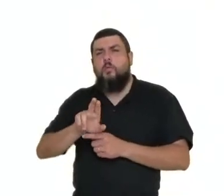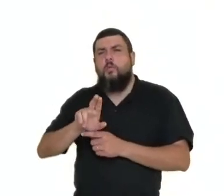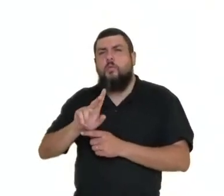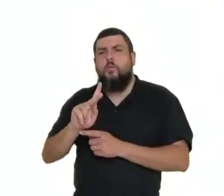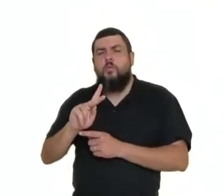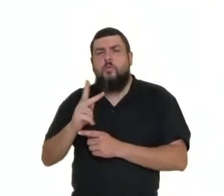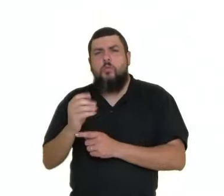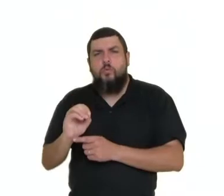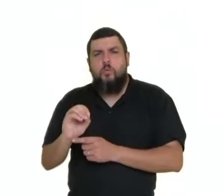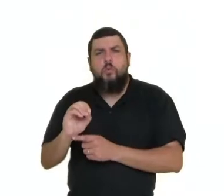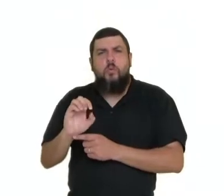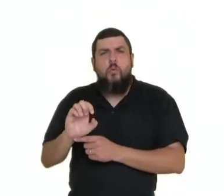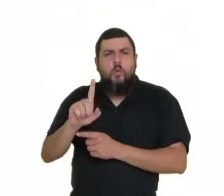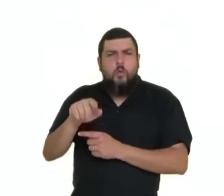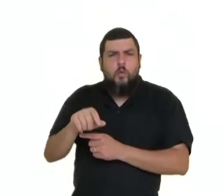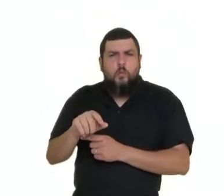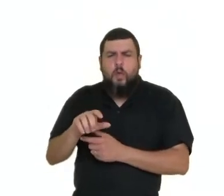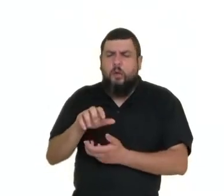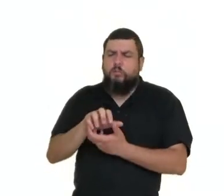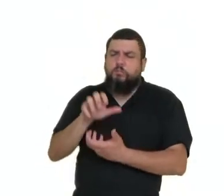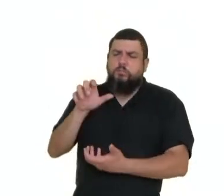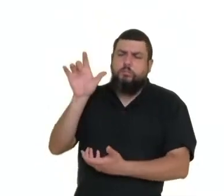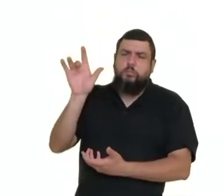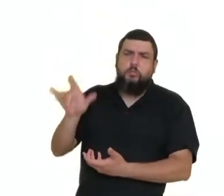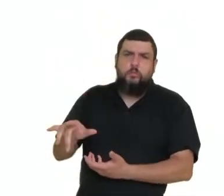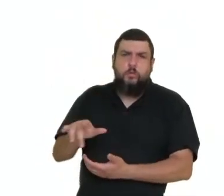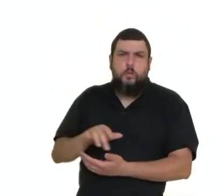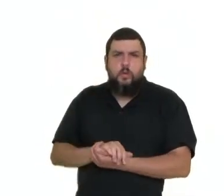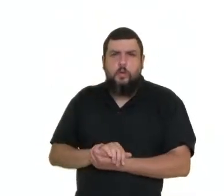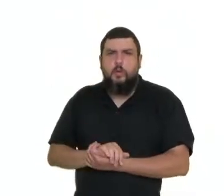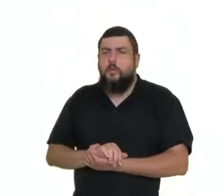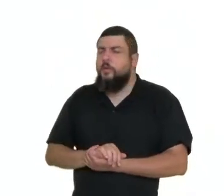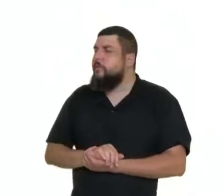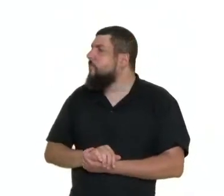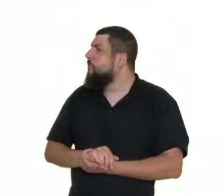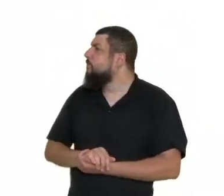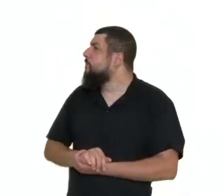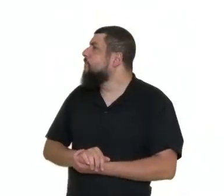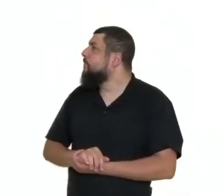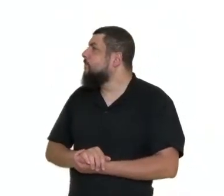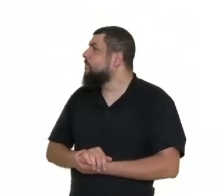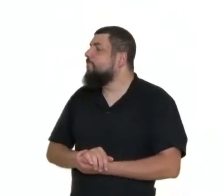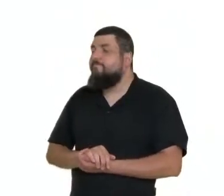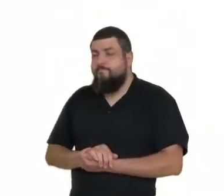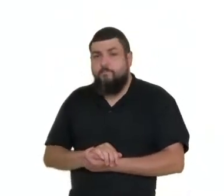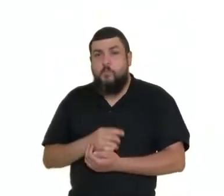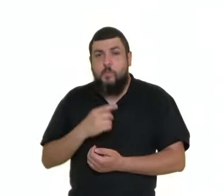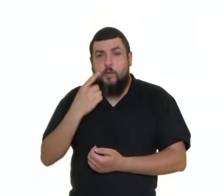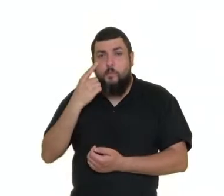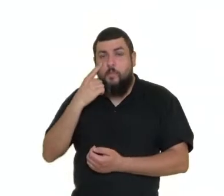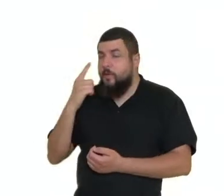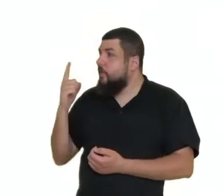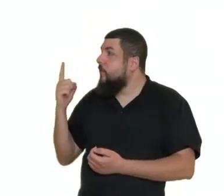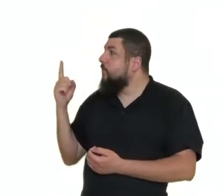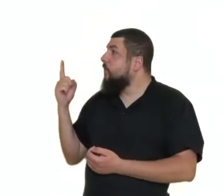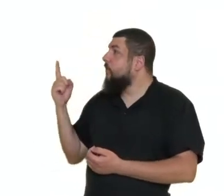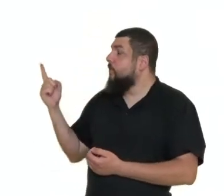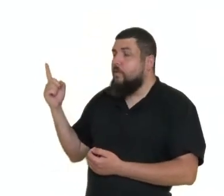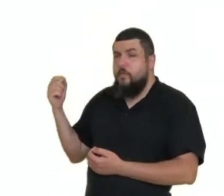ser velho, depreciando. Acho, assa, exemplo. Pelmaço, persona